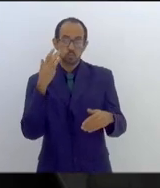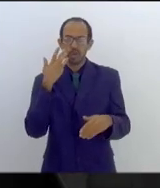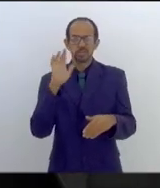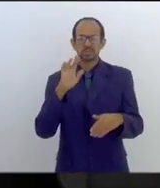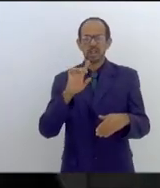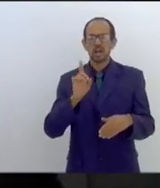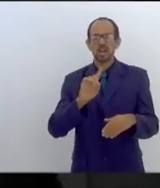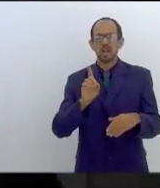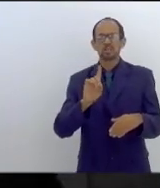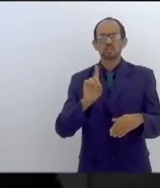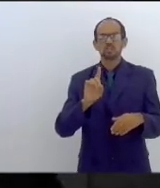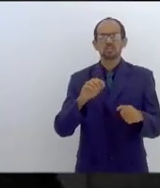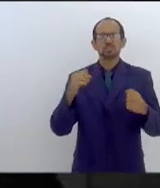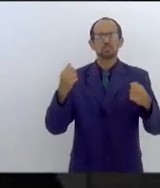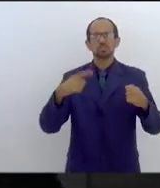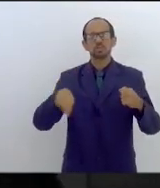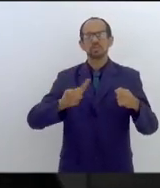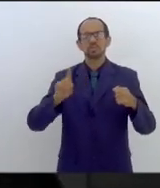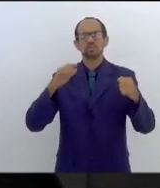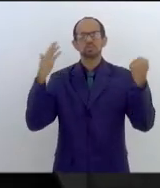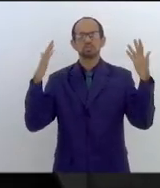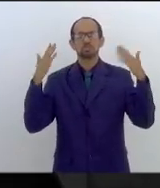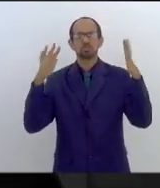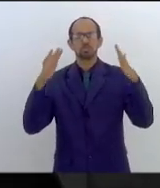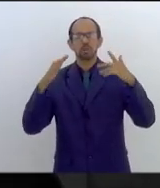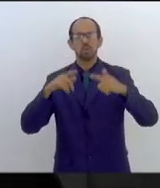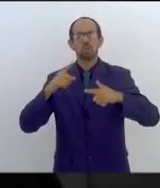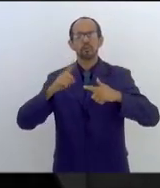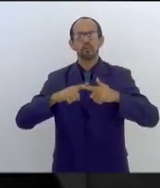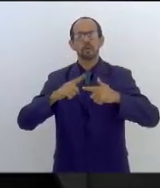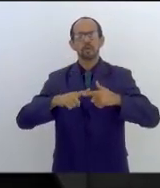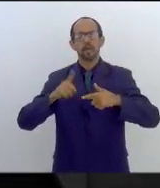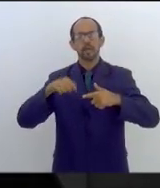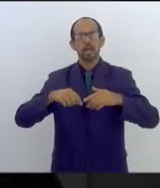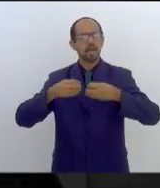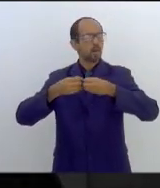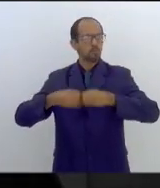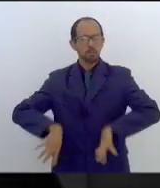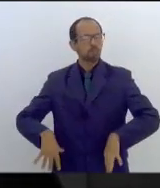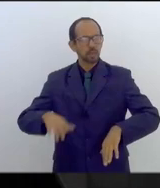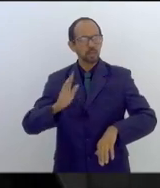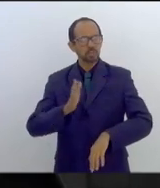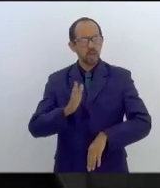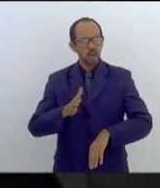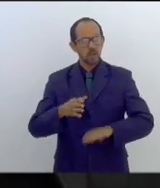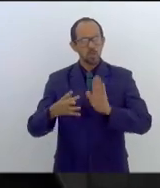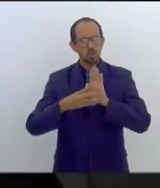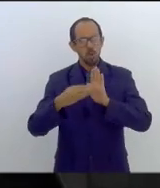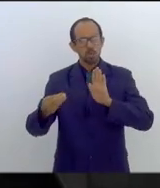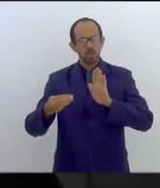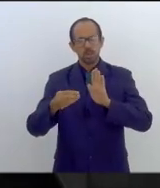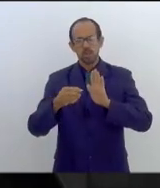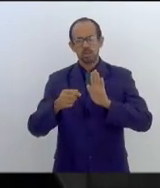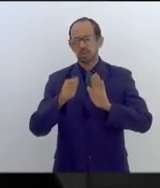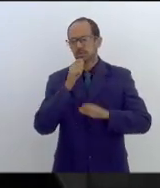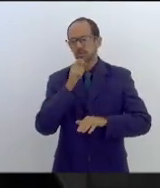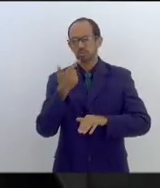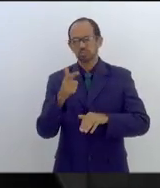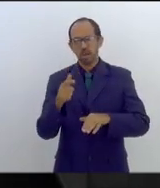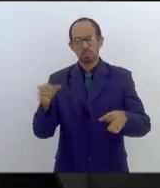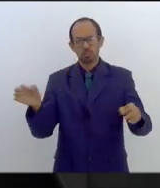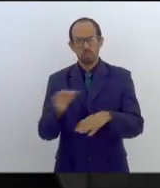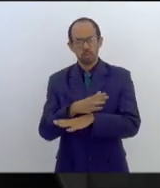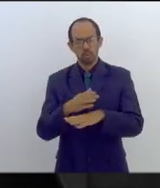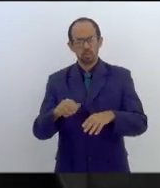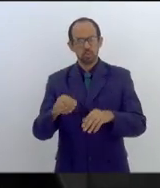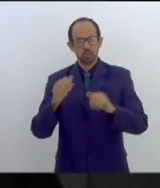derrota. Tinha que ter tido já uma nova licitação. A modelagem ainda está sendo feita para lançar o edital